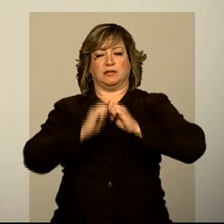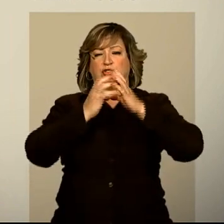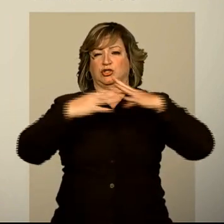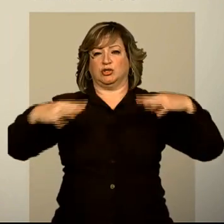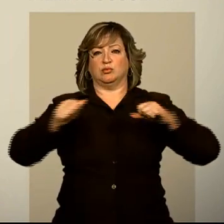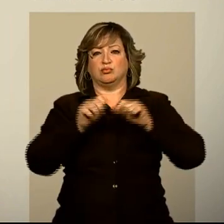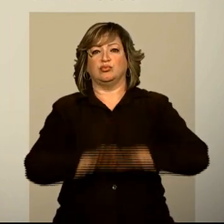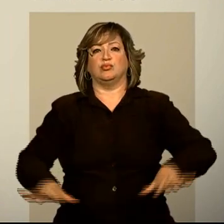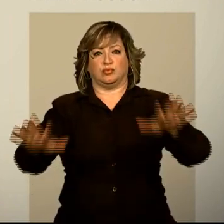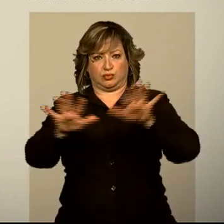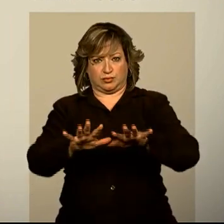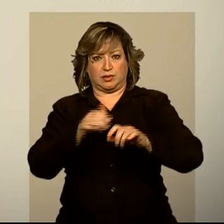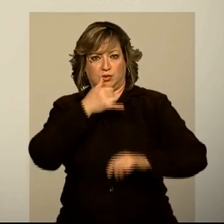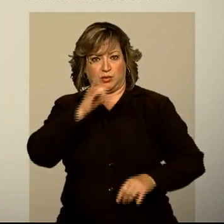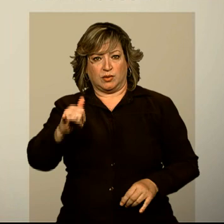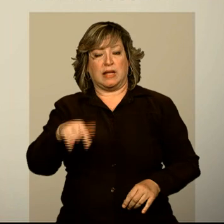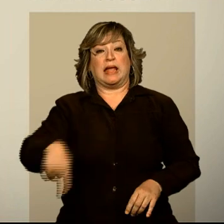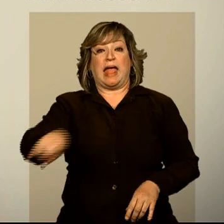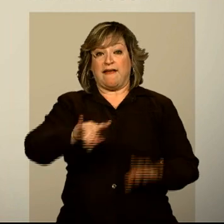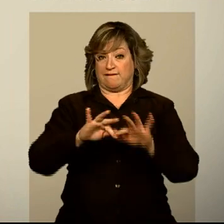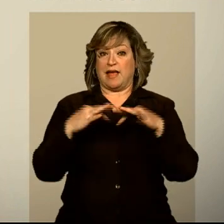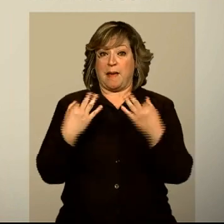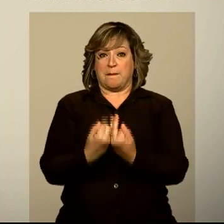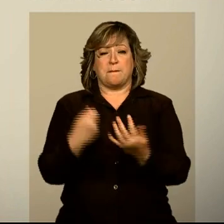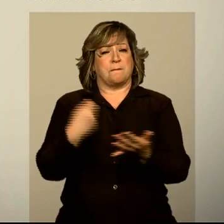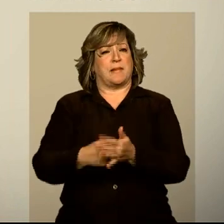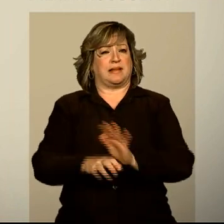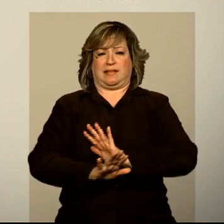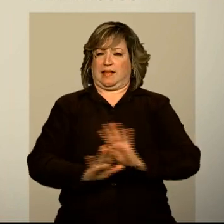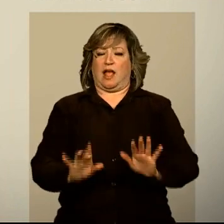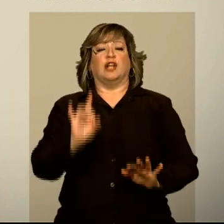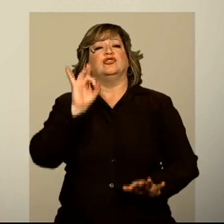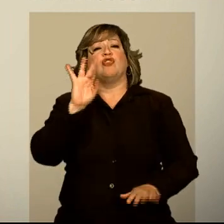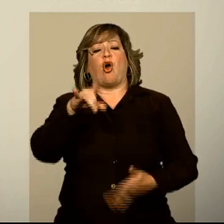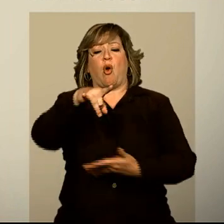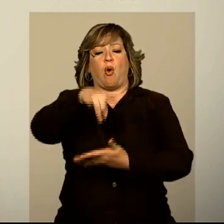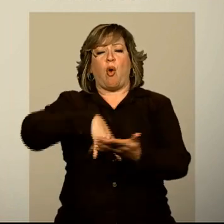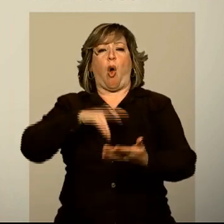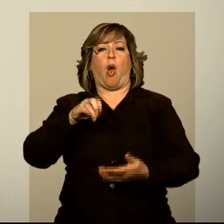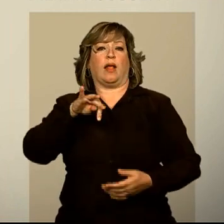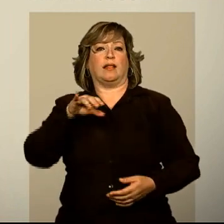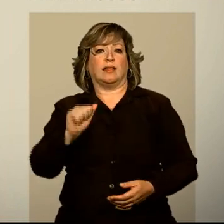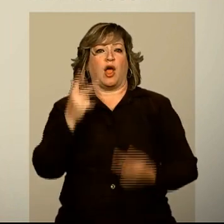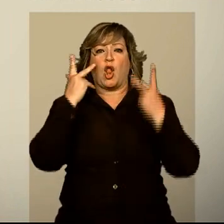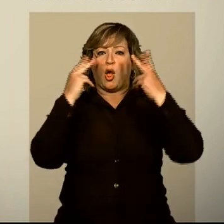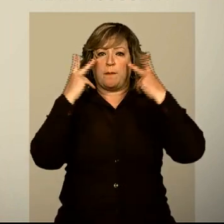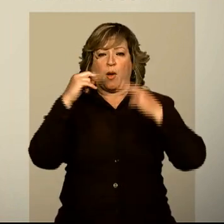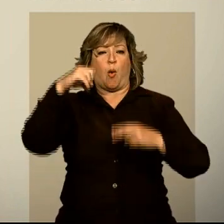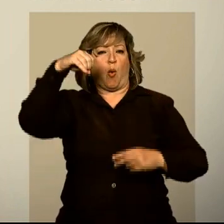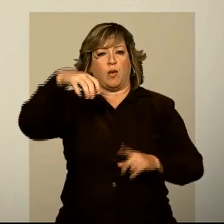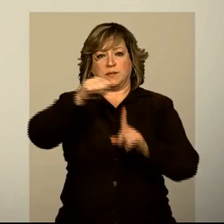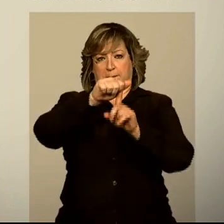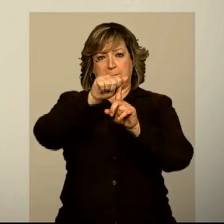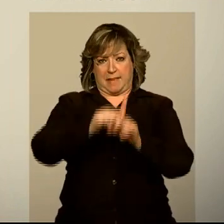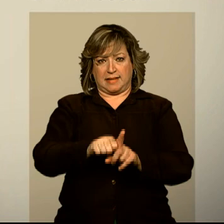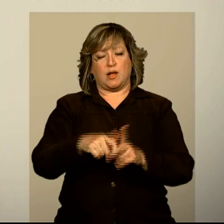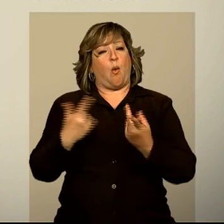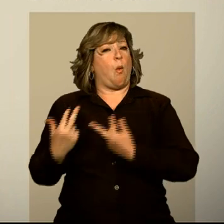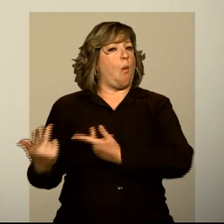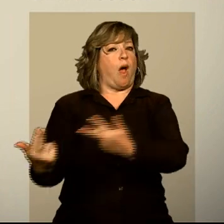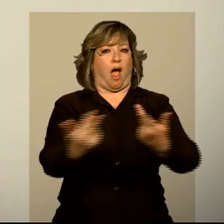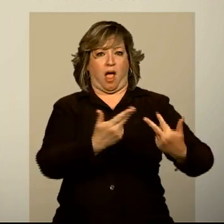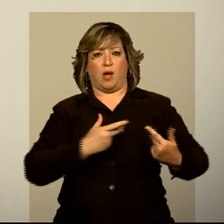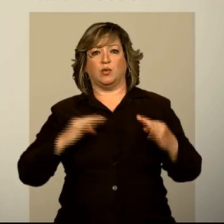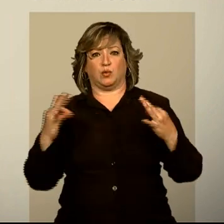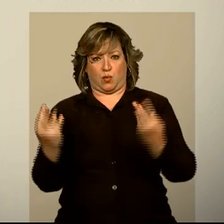distribuidoras de energia elétrica as famílias não pagam nada só paga uma conta de luz no final do mês que é essa que